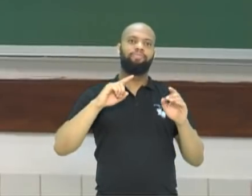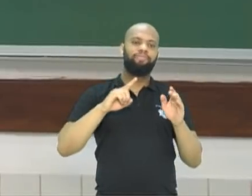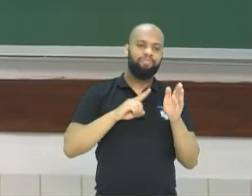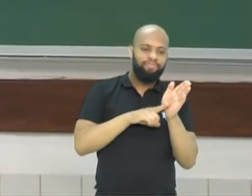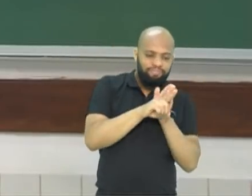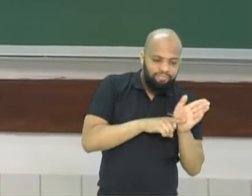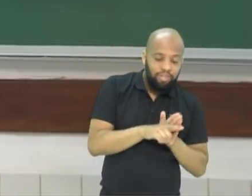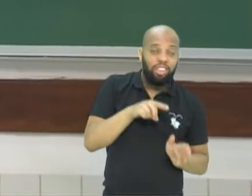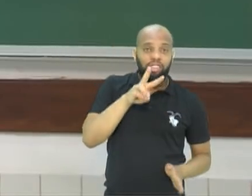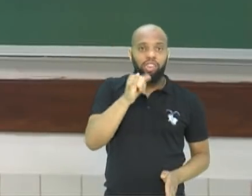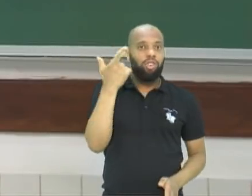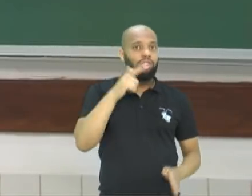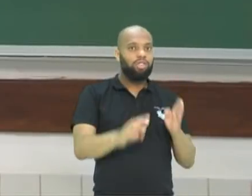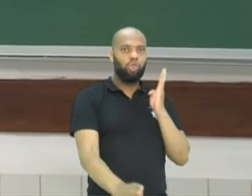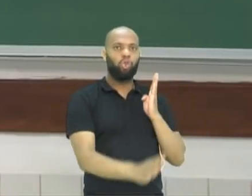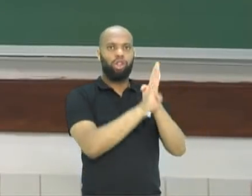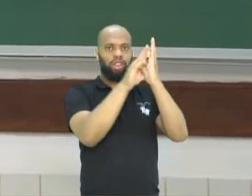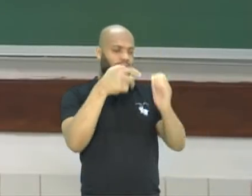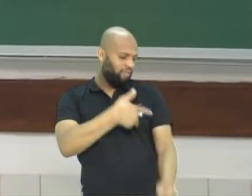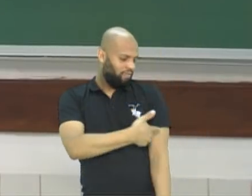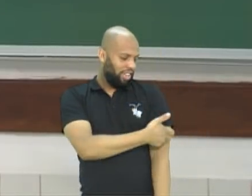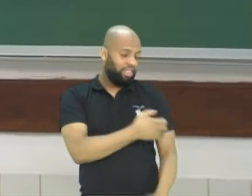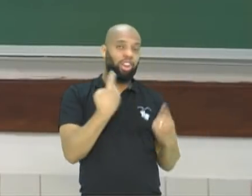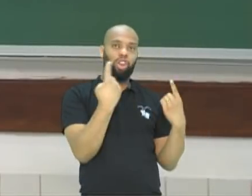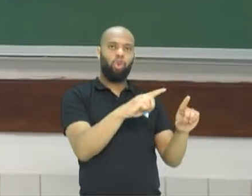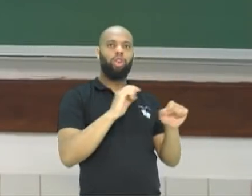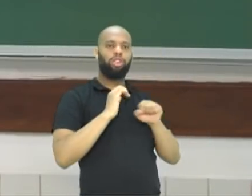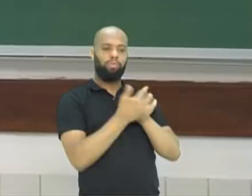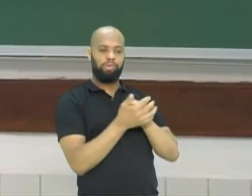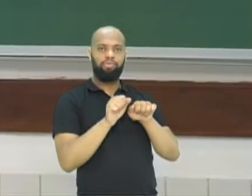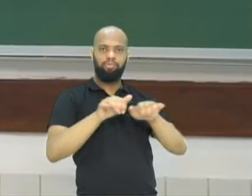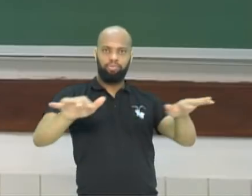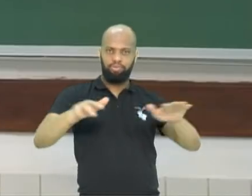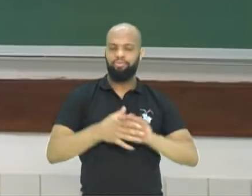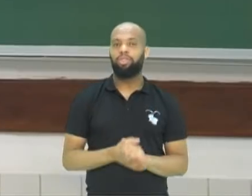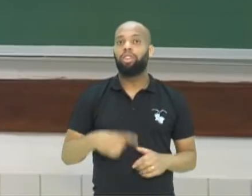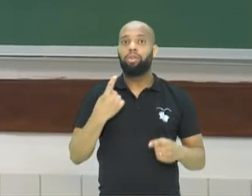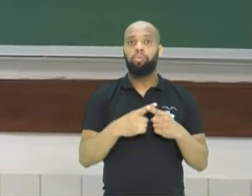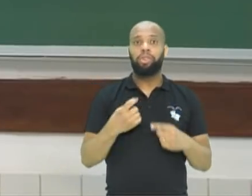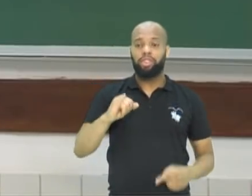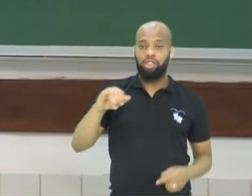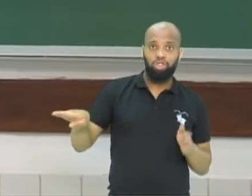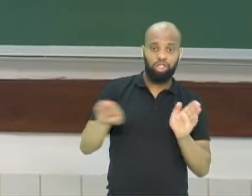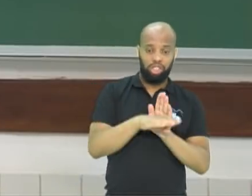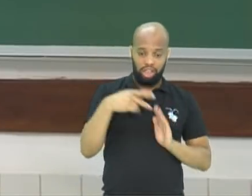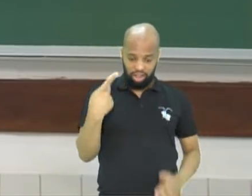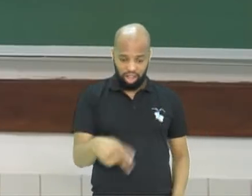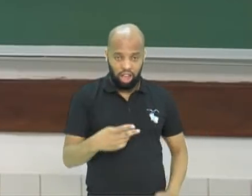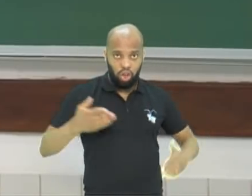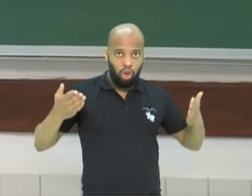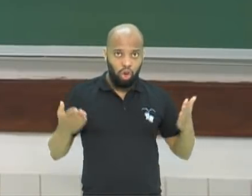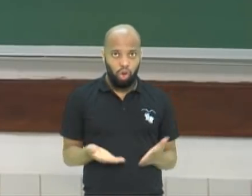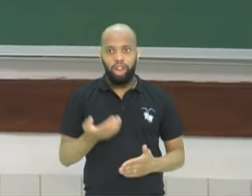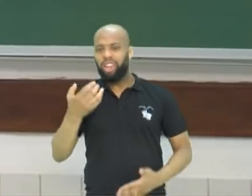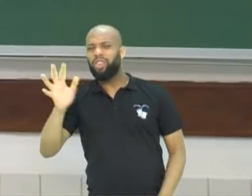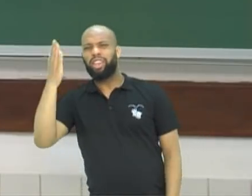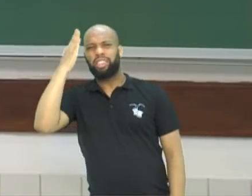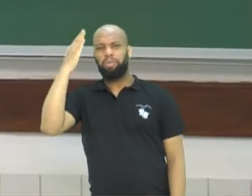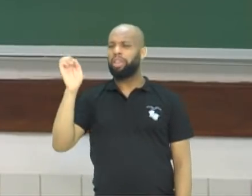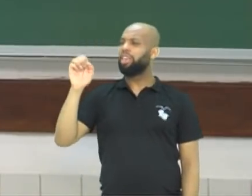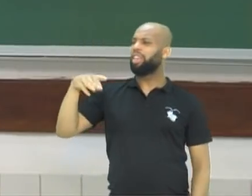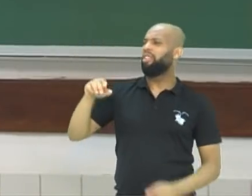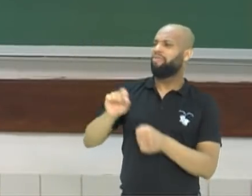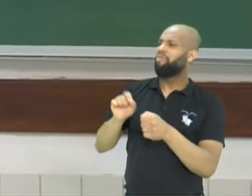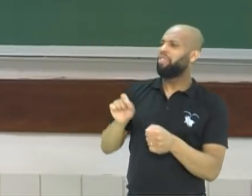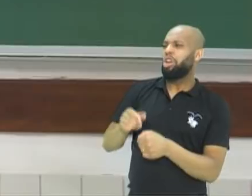uma vacina frente a esse coronavírus. Quando essa vacina chegar para nós aqui na ponta, nós não queremos saber de onde que ela veio,